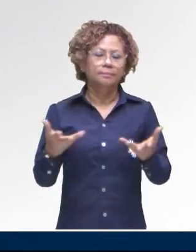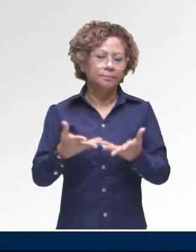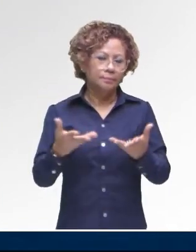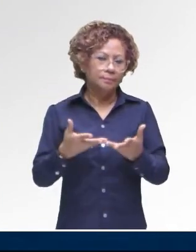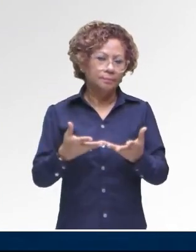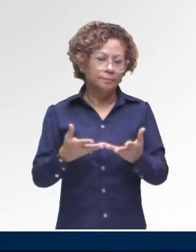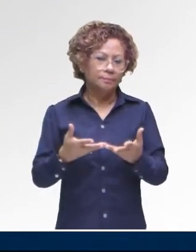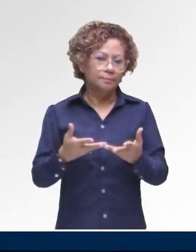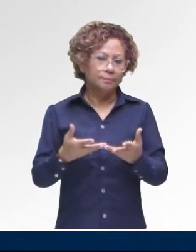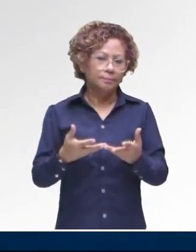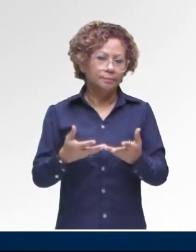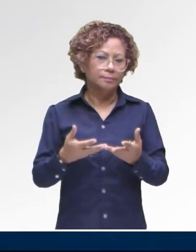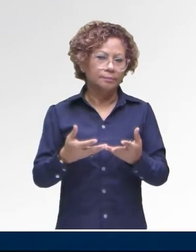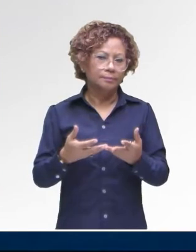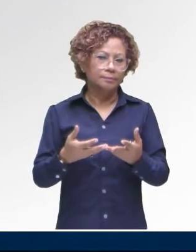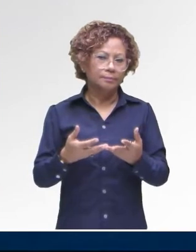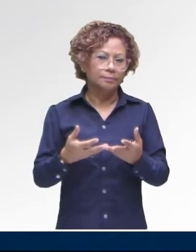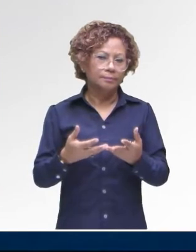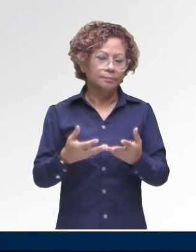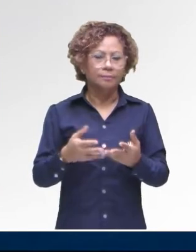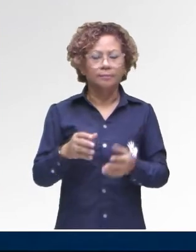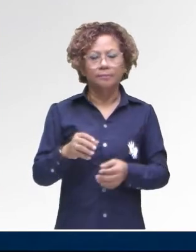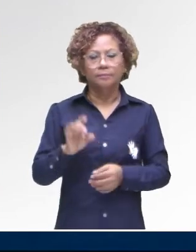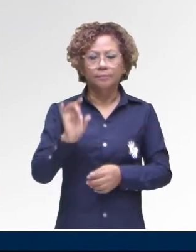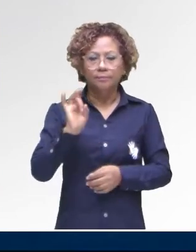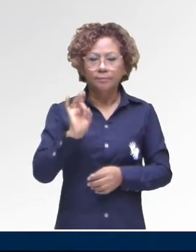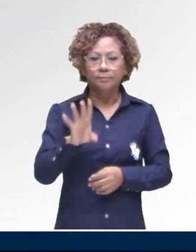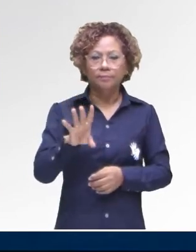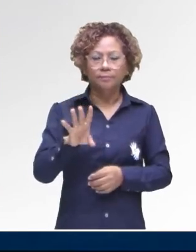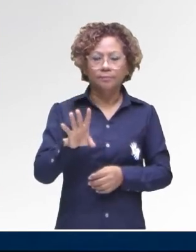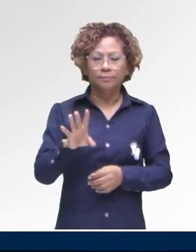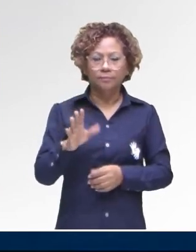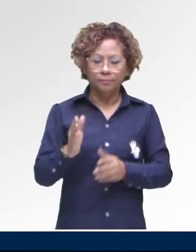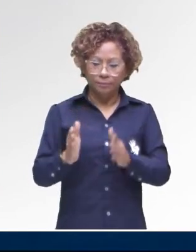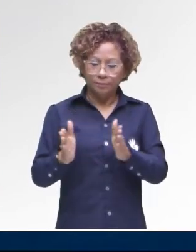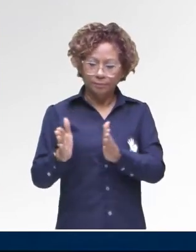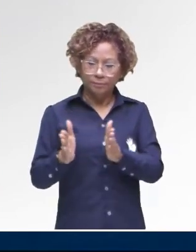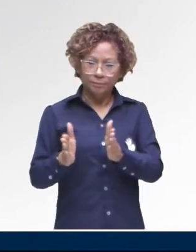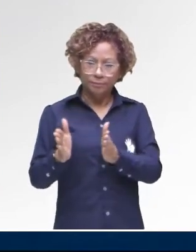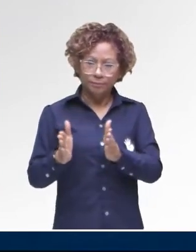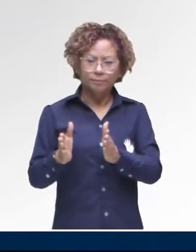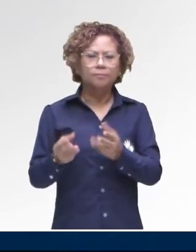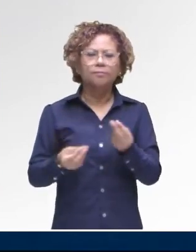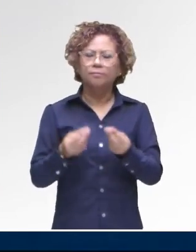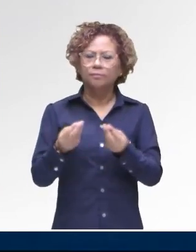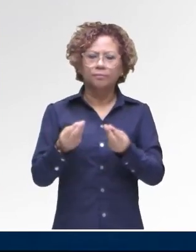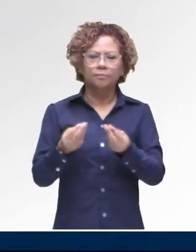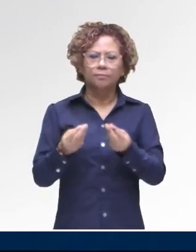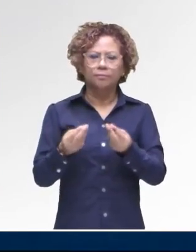e considerarmos somente esse pedaço aqui, como seria?